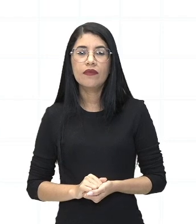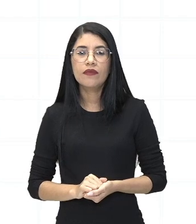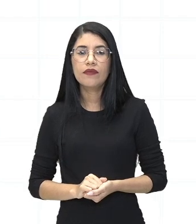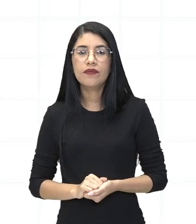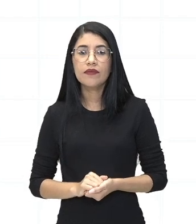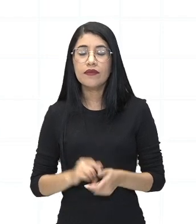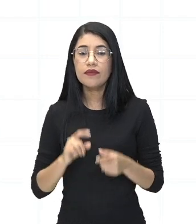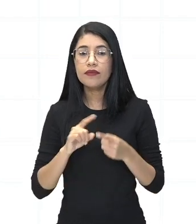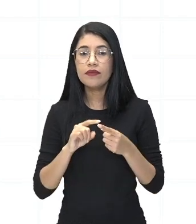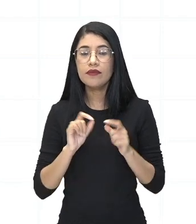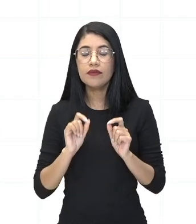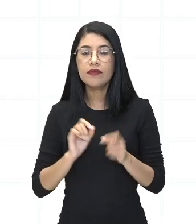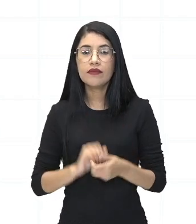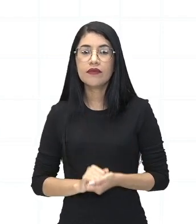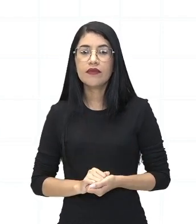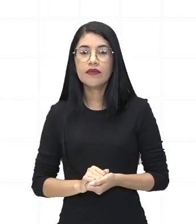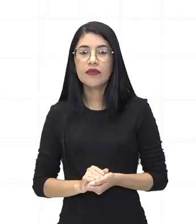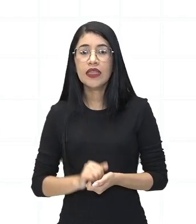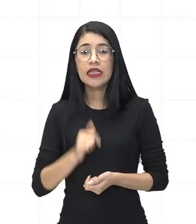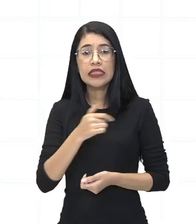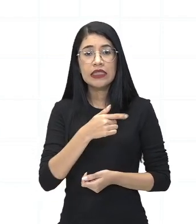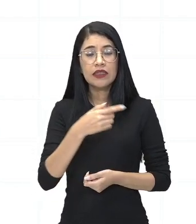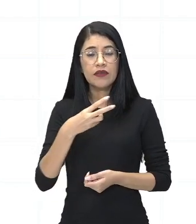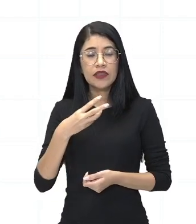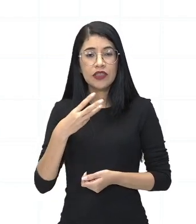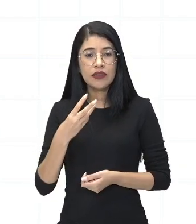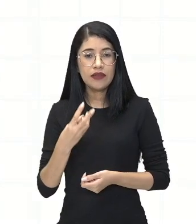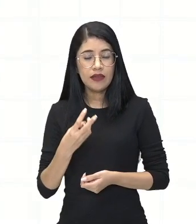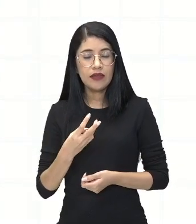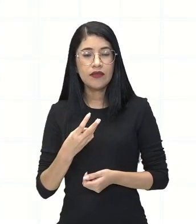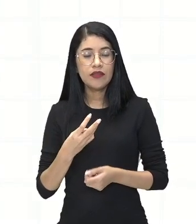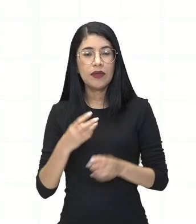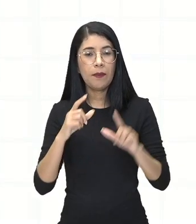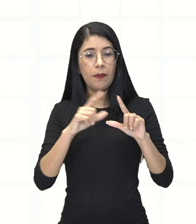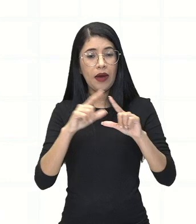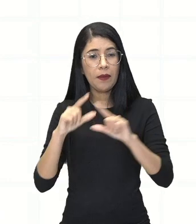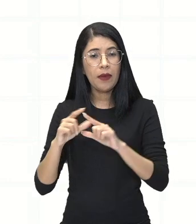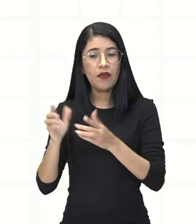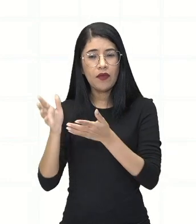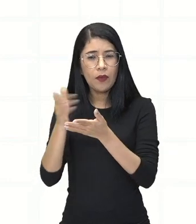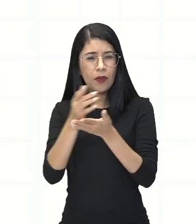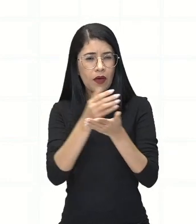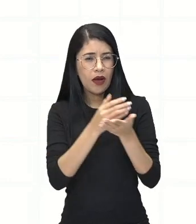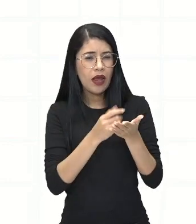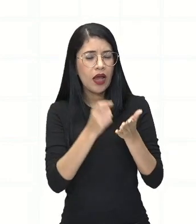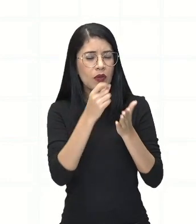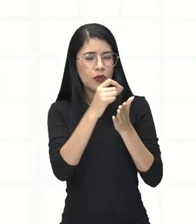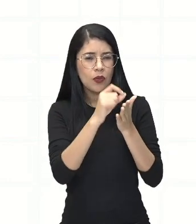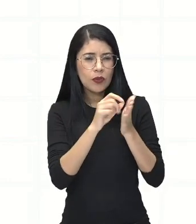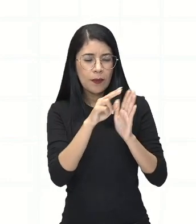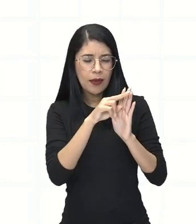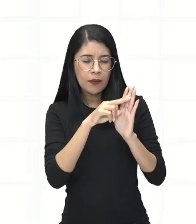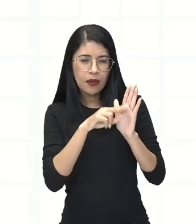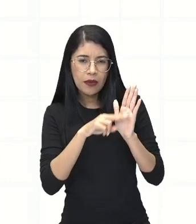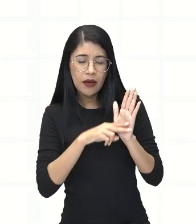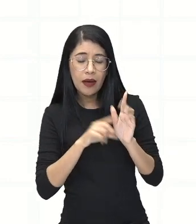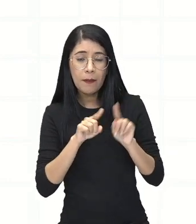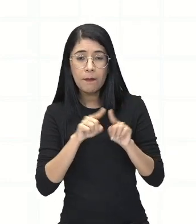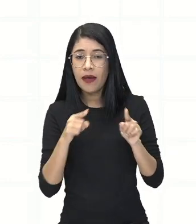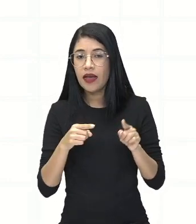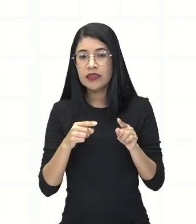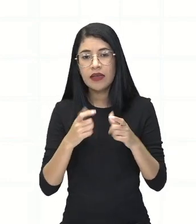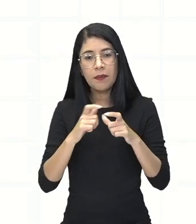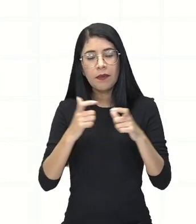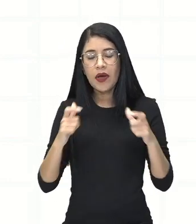a primeira é que há 123 pirâmides do Egito catalogadas, no entanto, nem todas se encontram